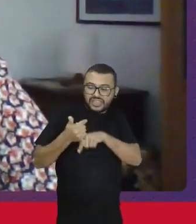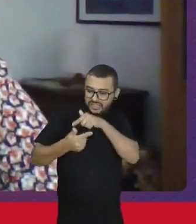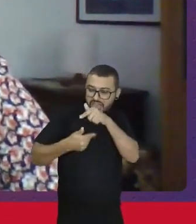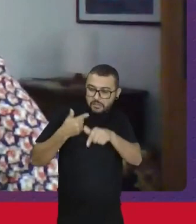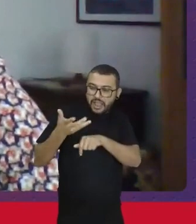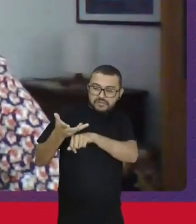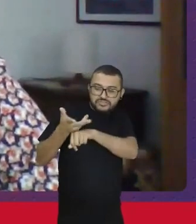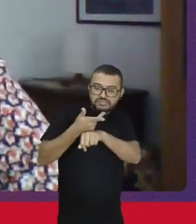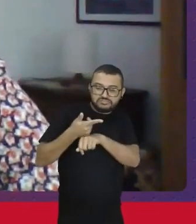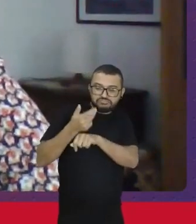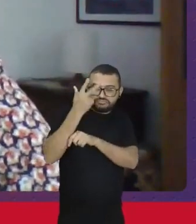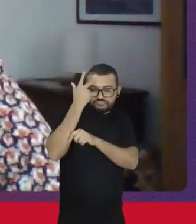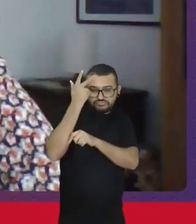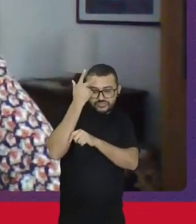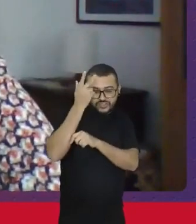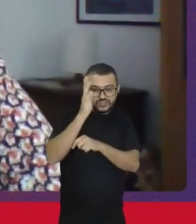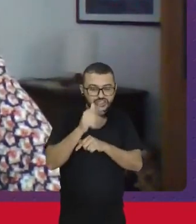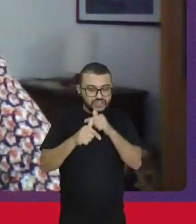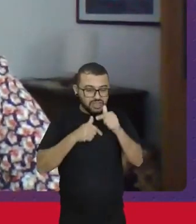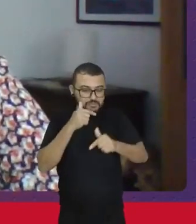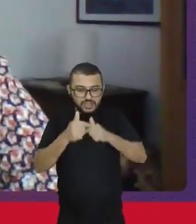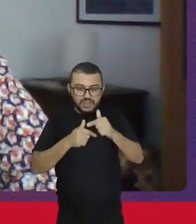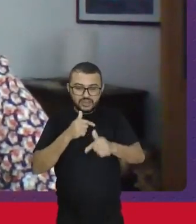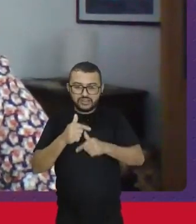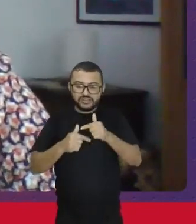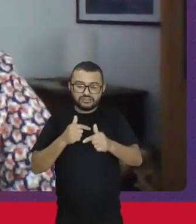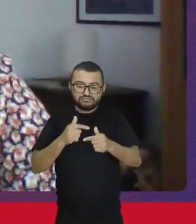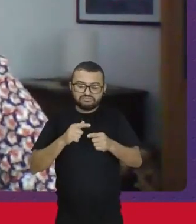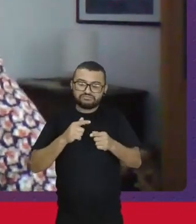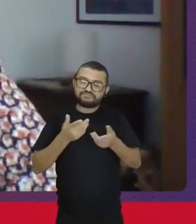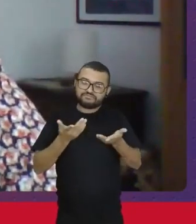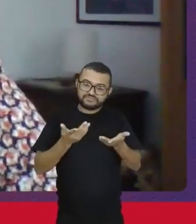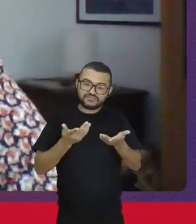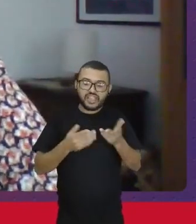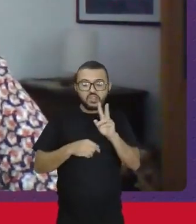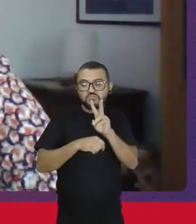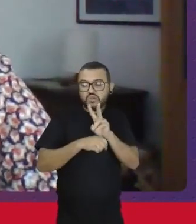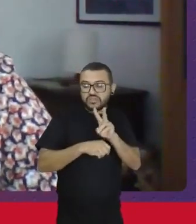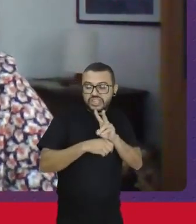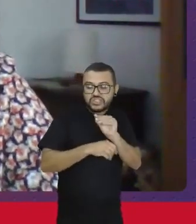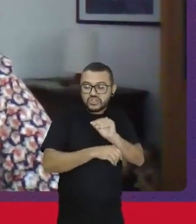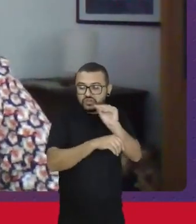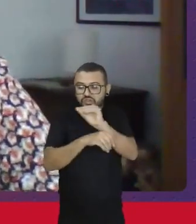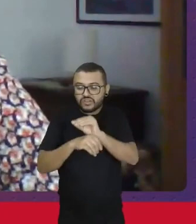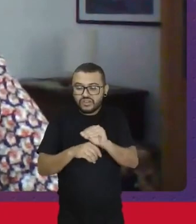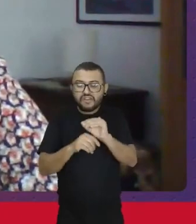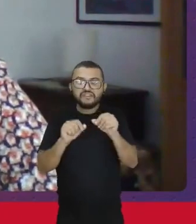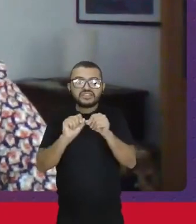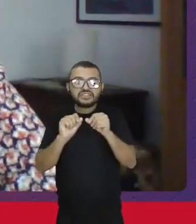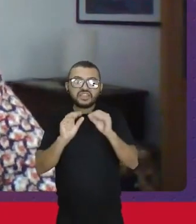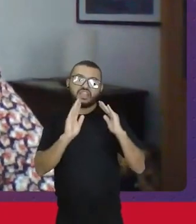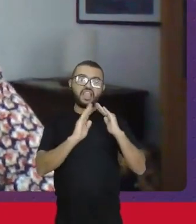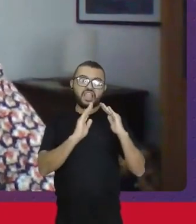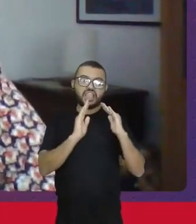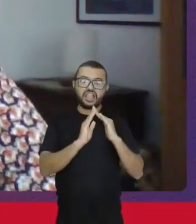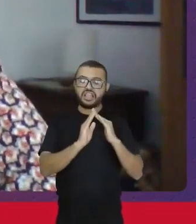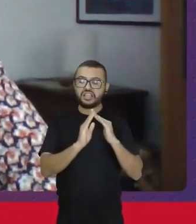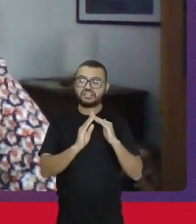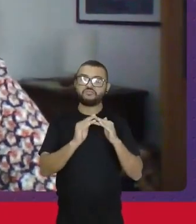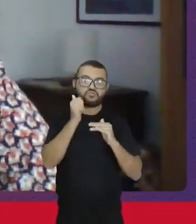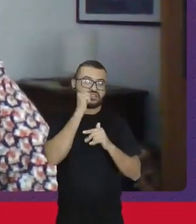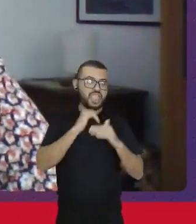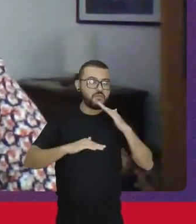habilidades naturais que foram adquiridas no espaço da reprodução, que é o cuidado, os afazeres domésticos. Então, as